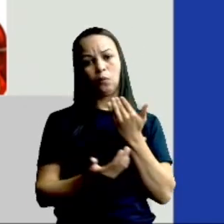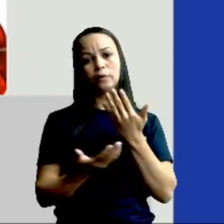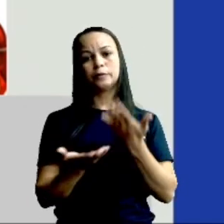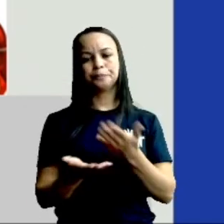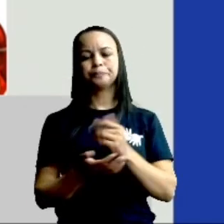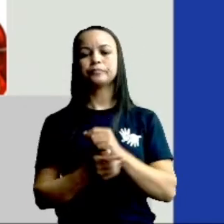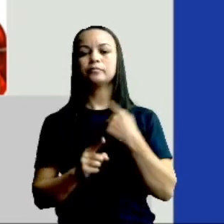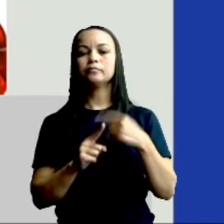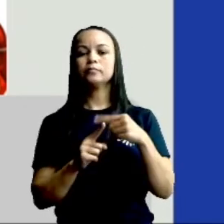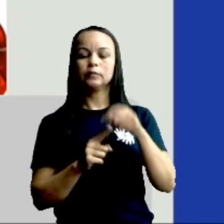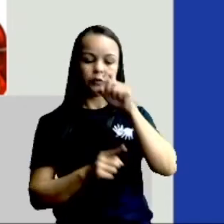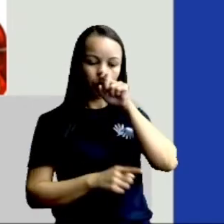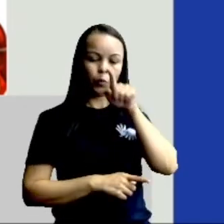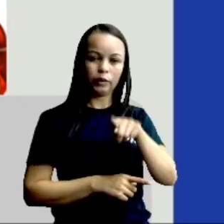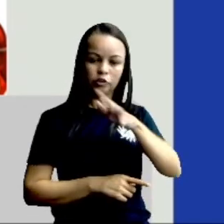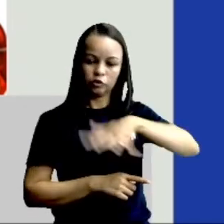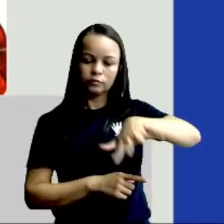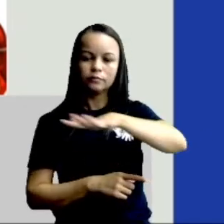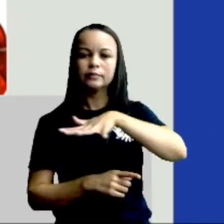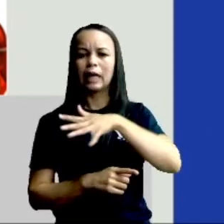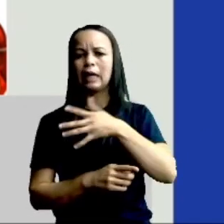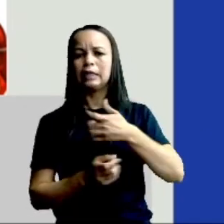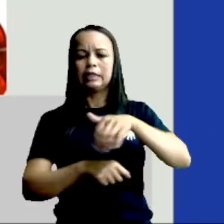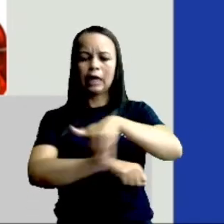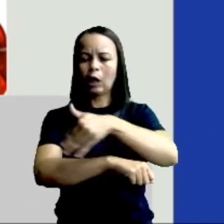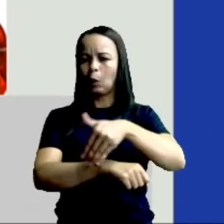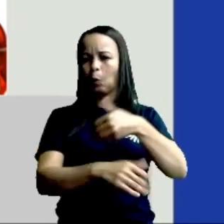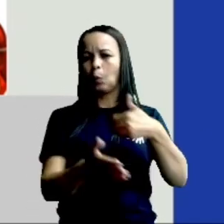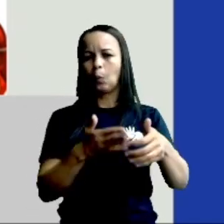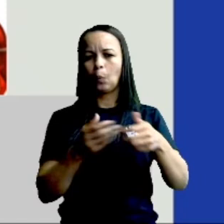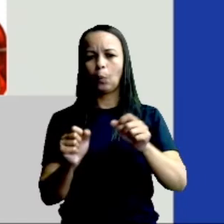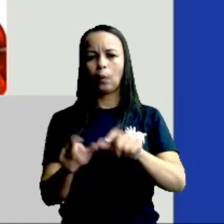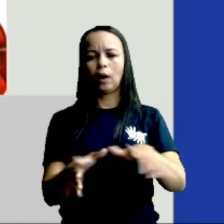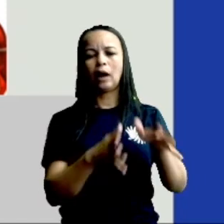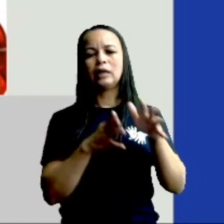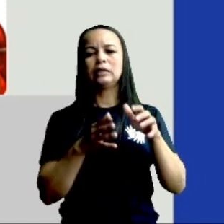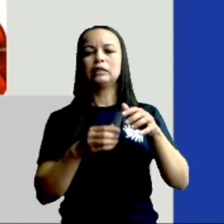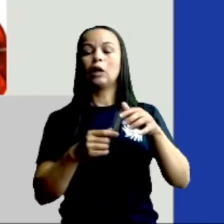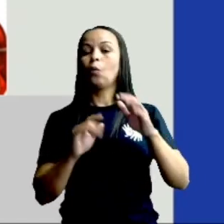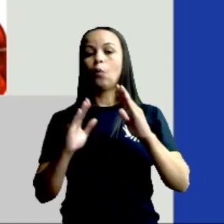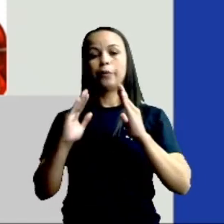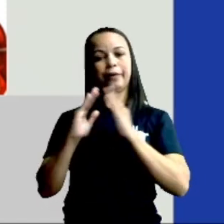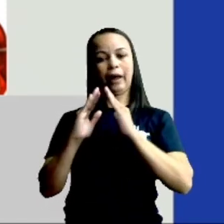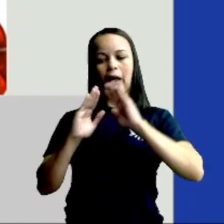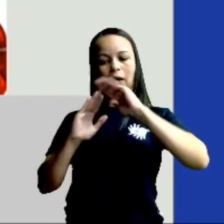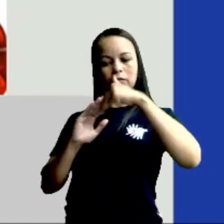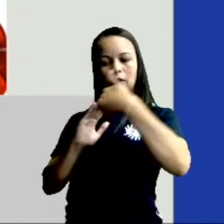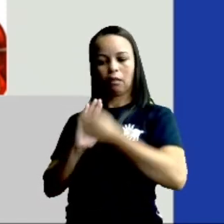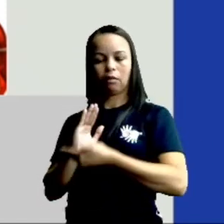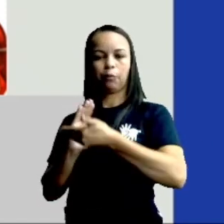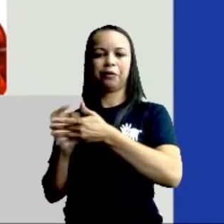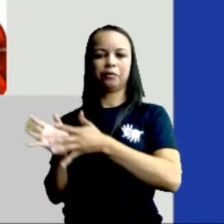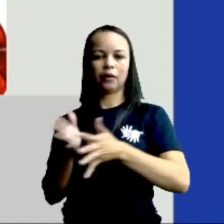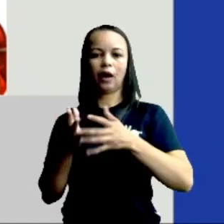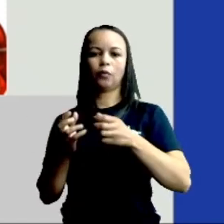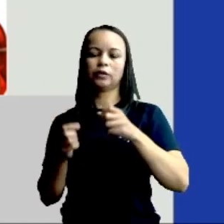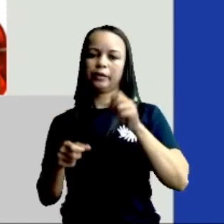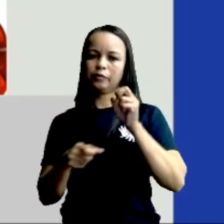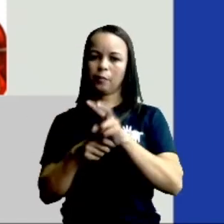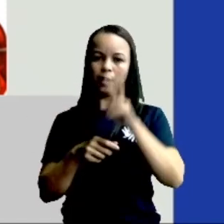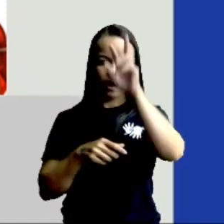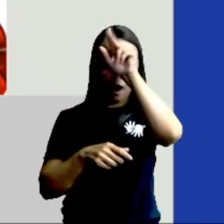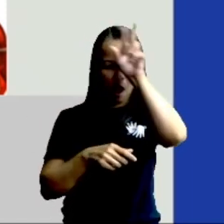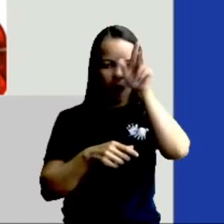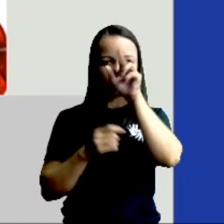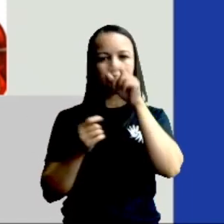Porque o lixo está ali jogado no meio da rua, de todo jeito, acumulado no quintal da casa, atraindo todos os tipos de praga. Isso é